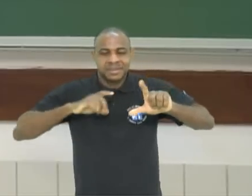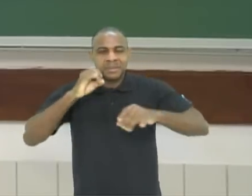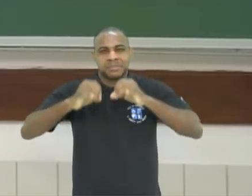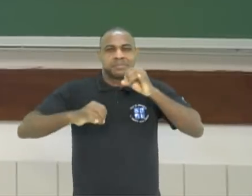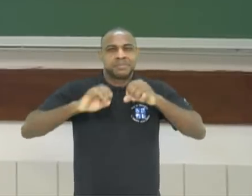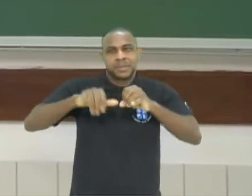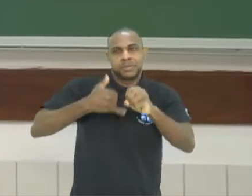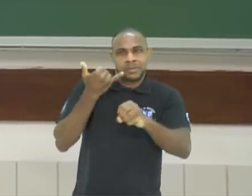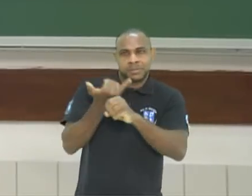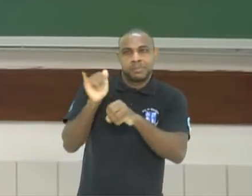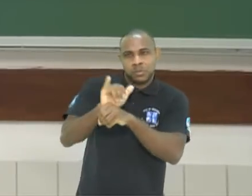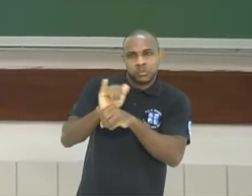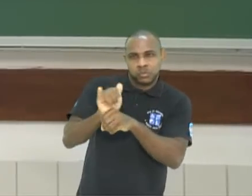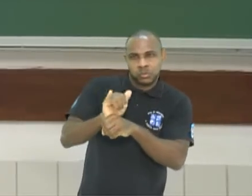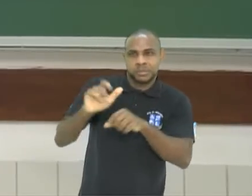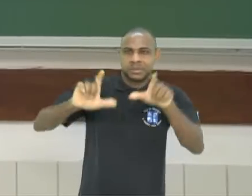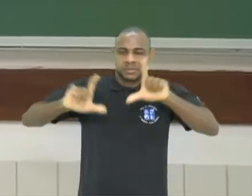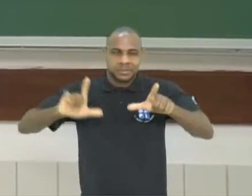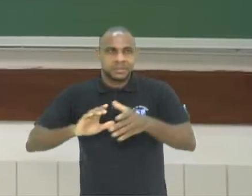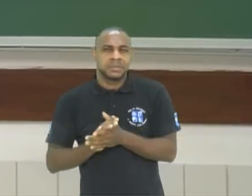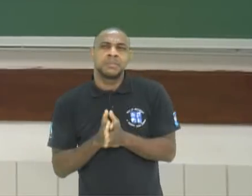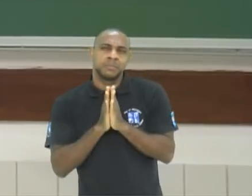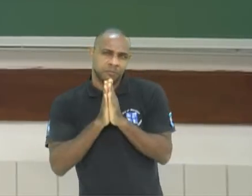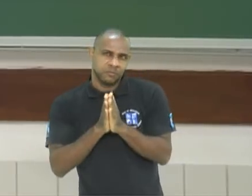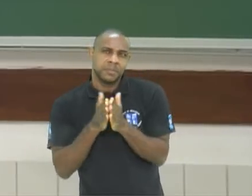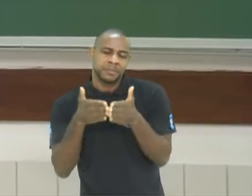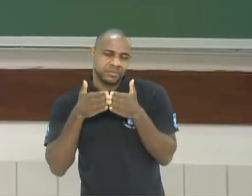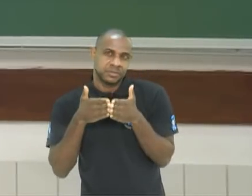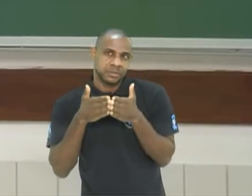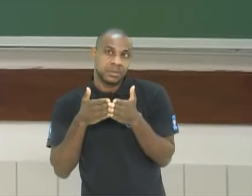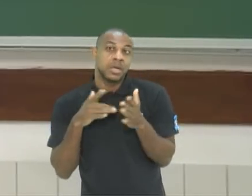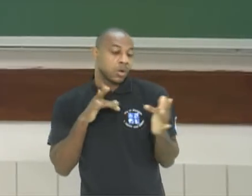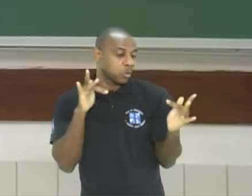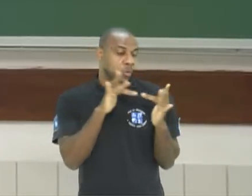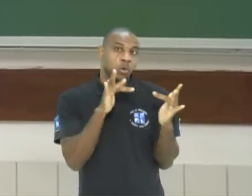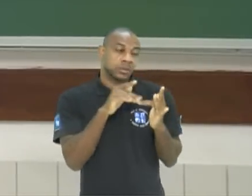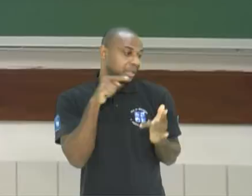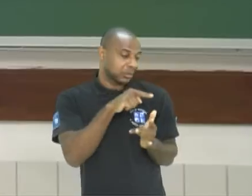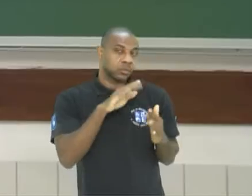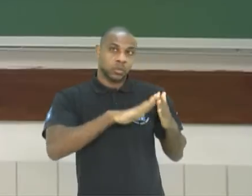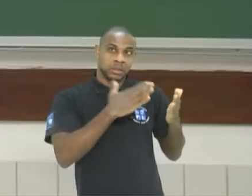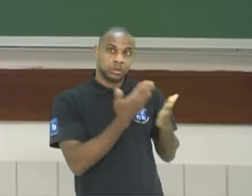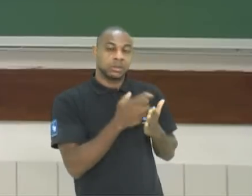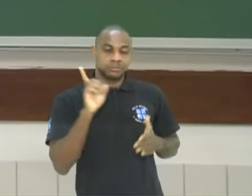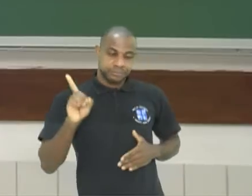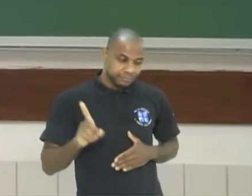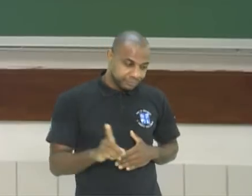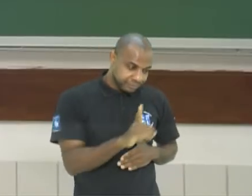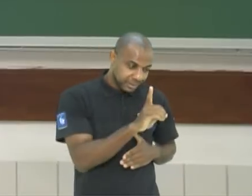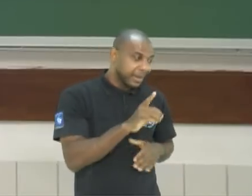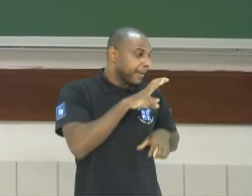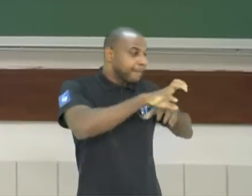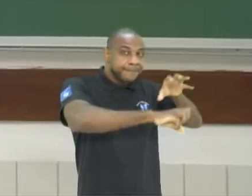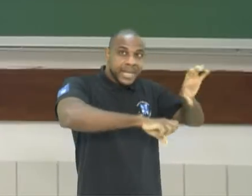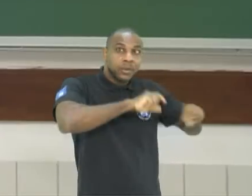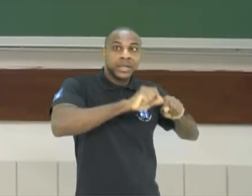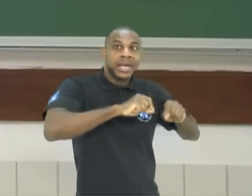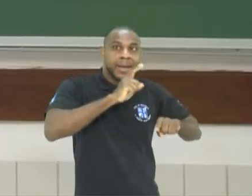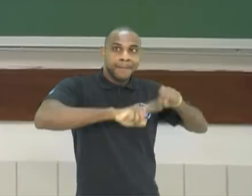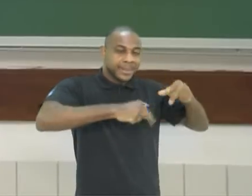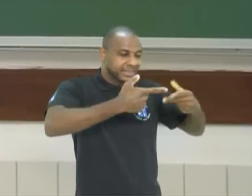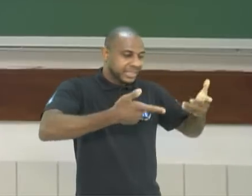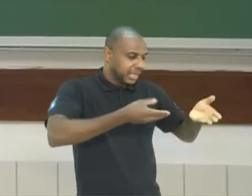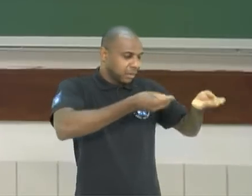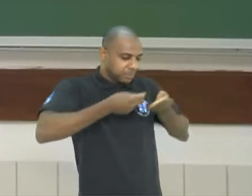internet, pela TV, vou pedir um favor para vocês, que entrem em contato com a sua escola e vá até ela para você retirar as